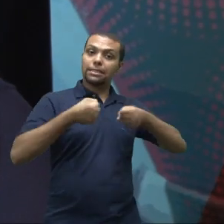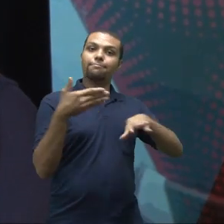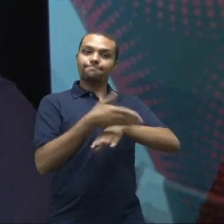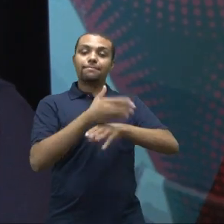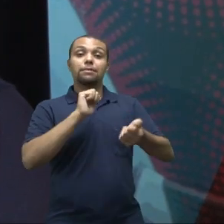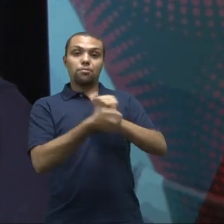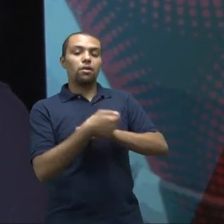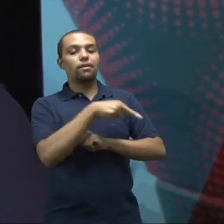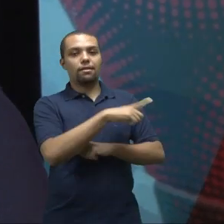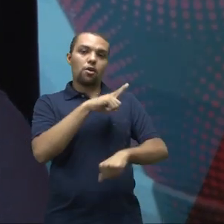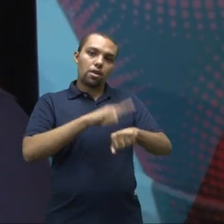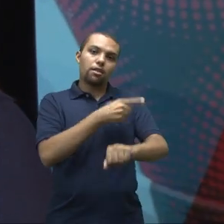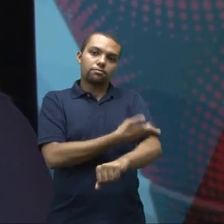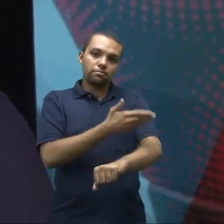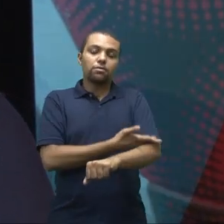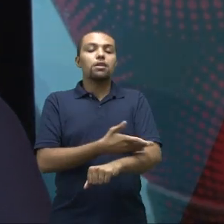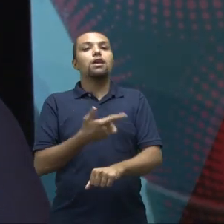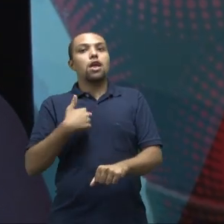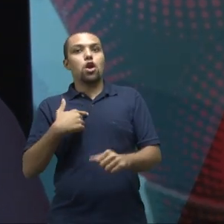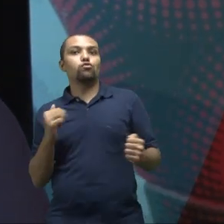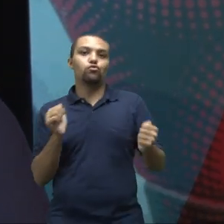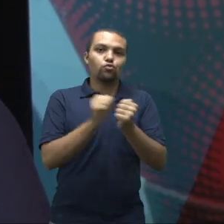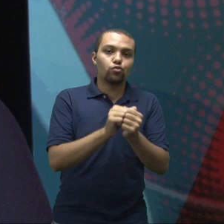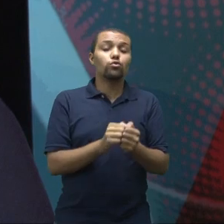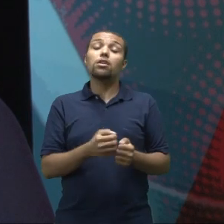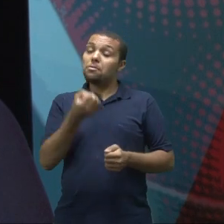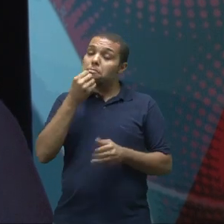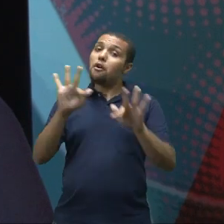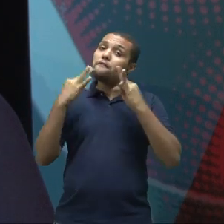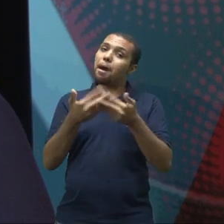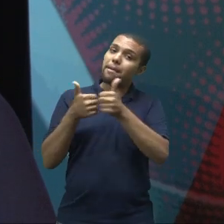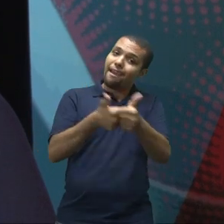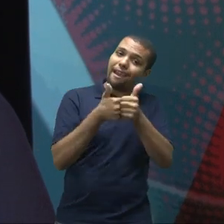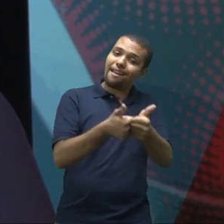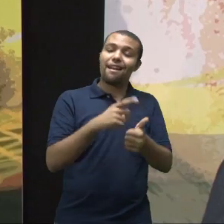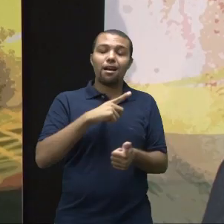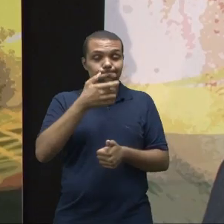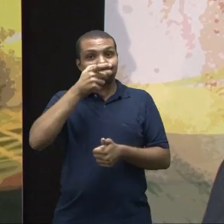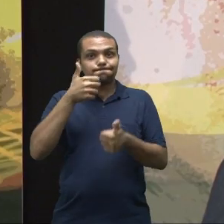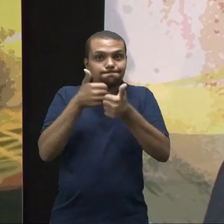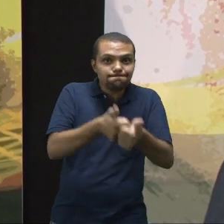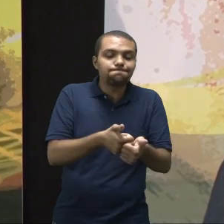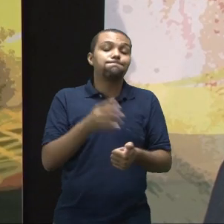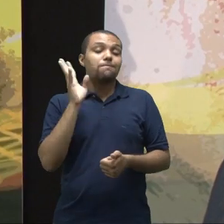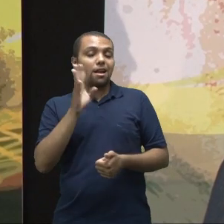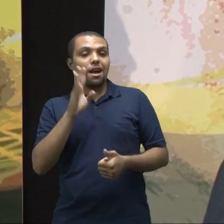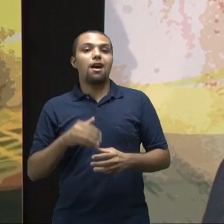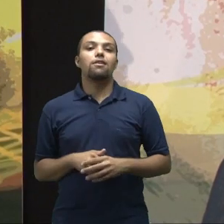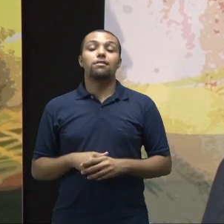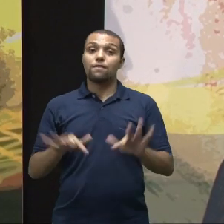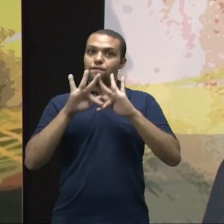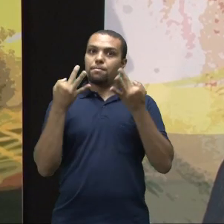né, então ele está nos treinos, normalmente eu também estou junto, né. É bom que está sempre acompanhando, de perto, Isso